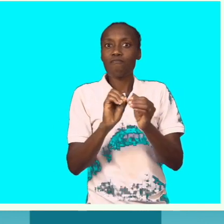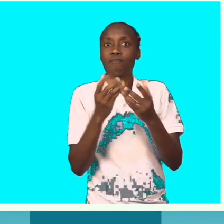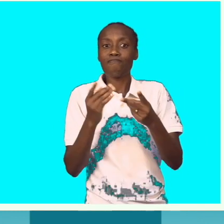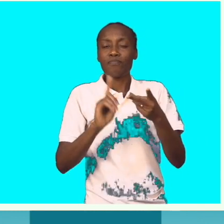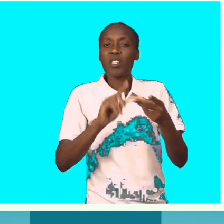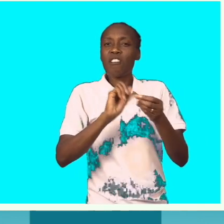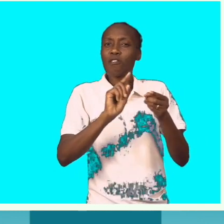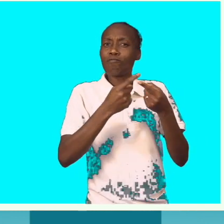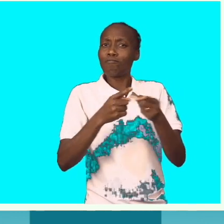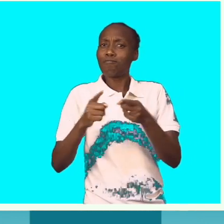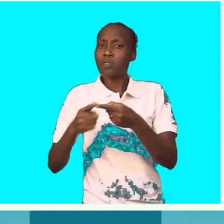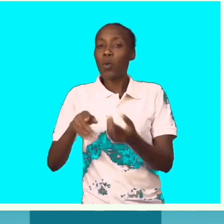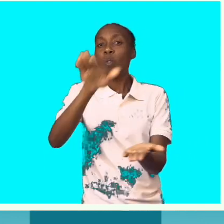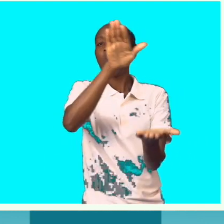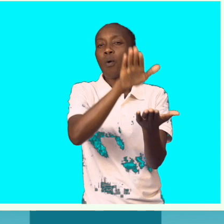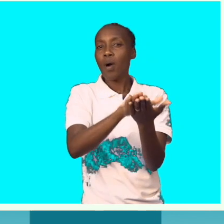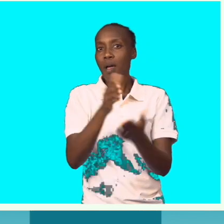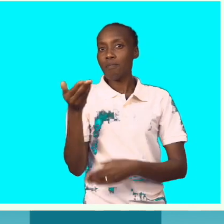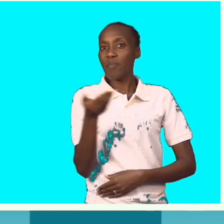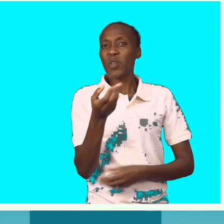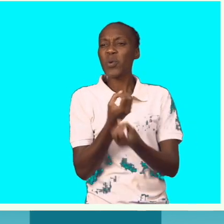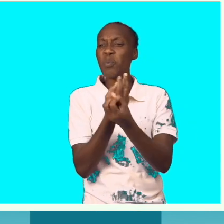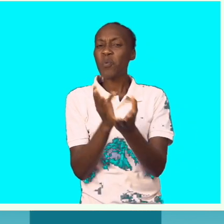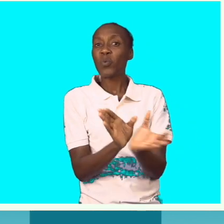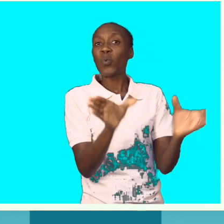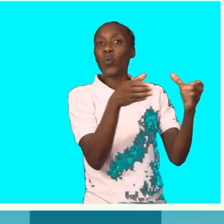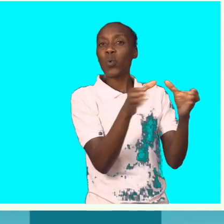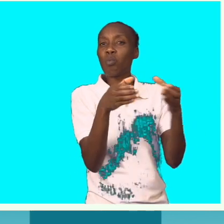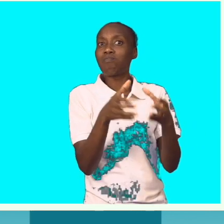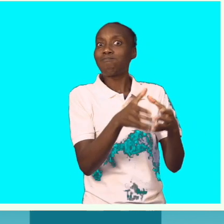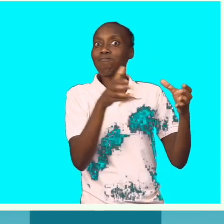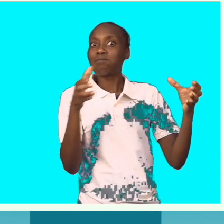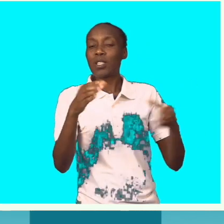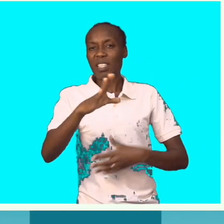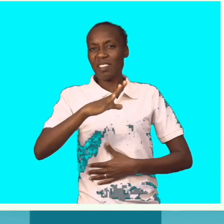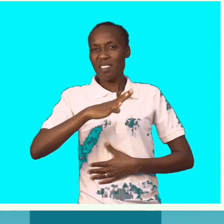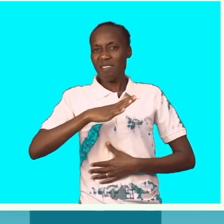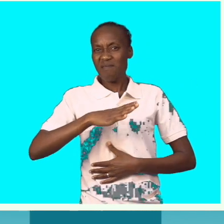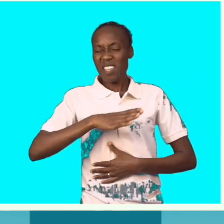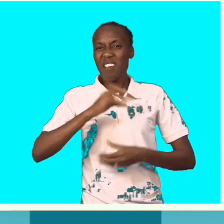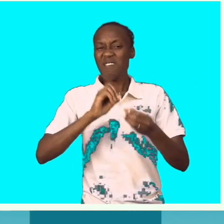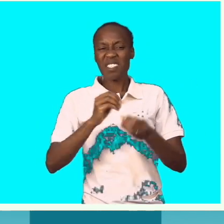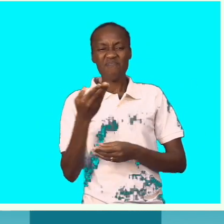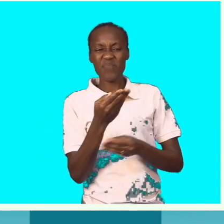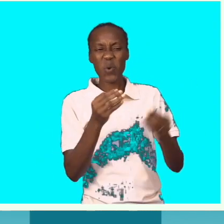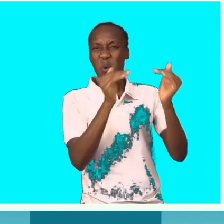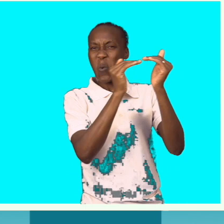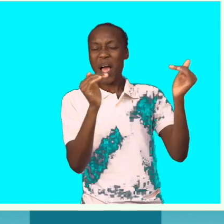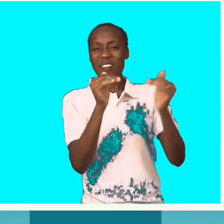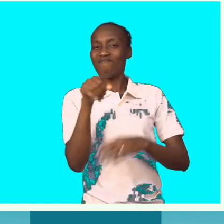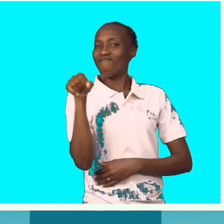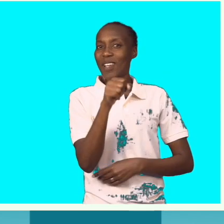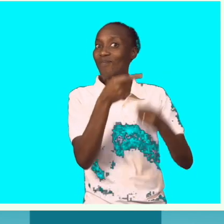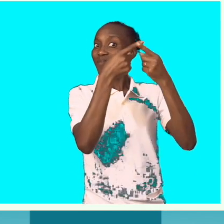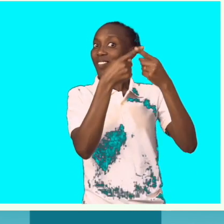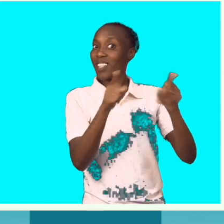reestruturou-se, fez o que fez, temos instalações, que muitas equipes grandes com renome aqui neste país não